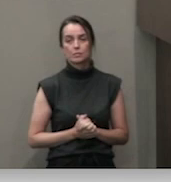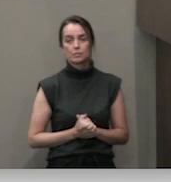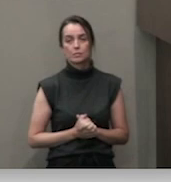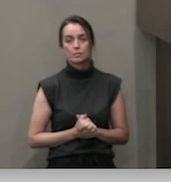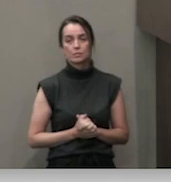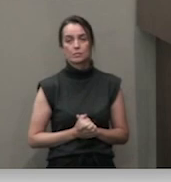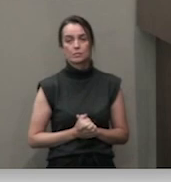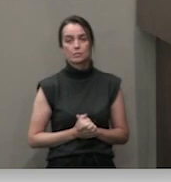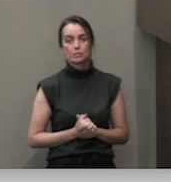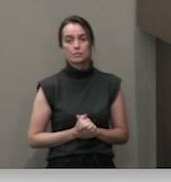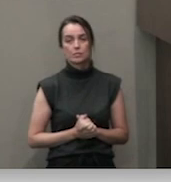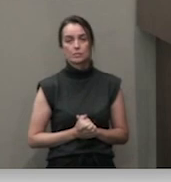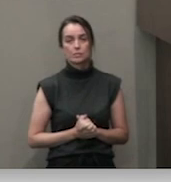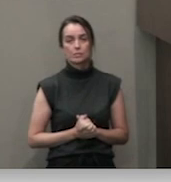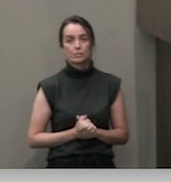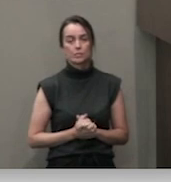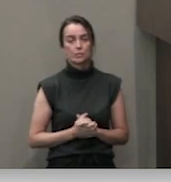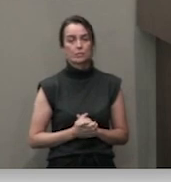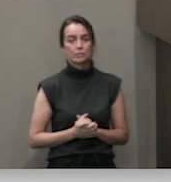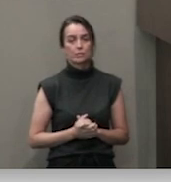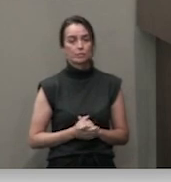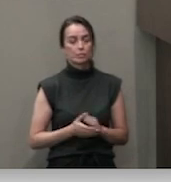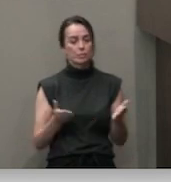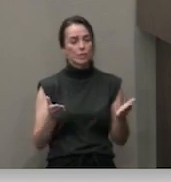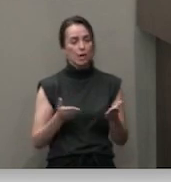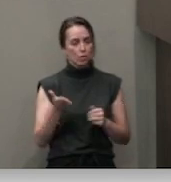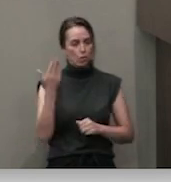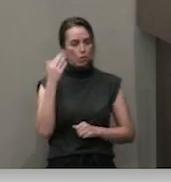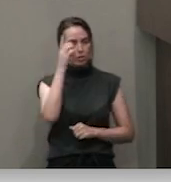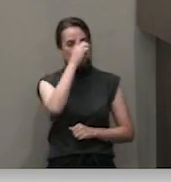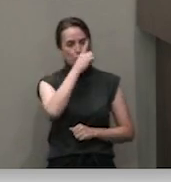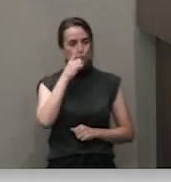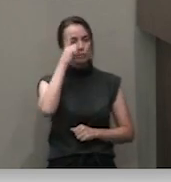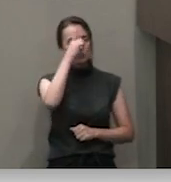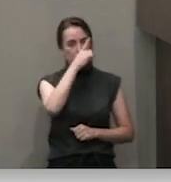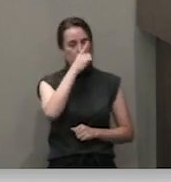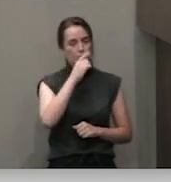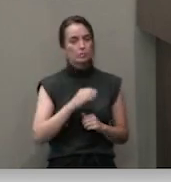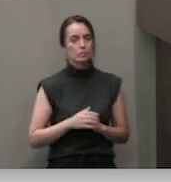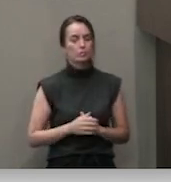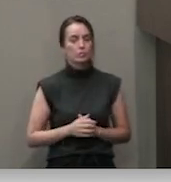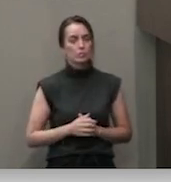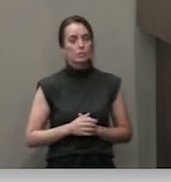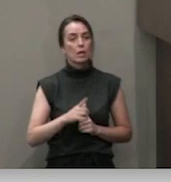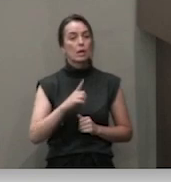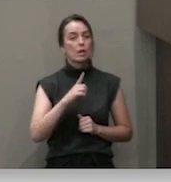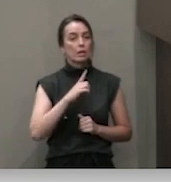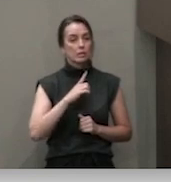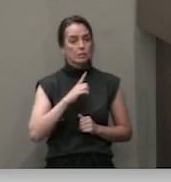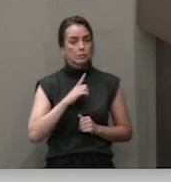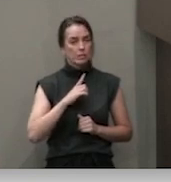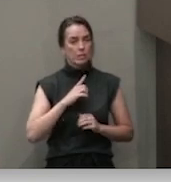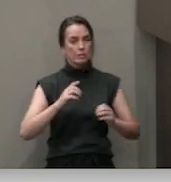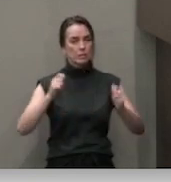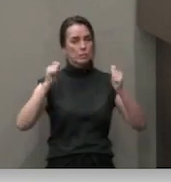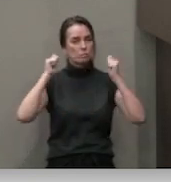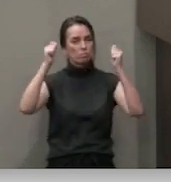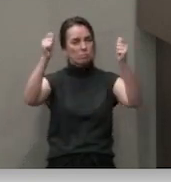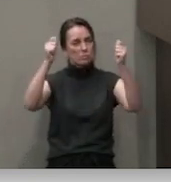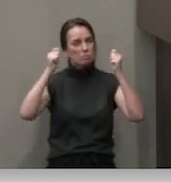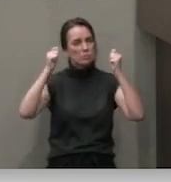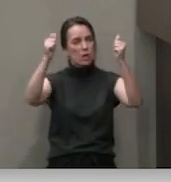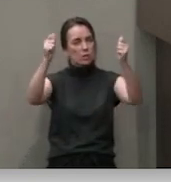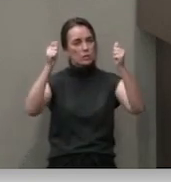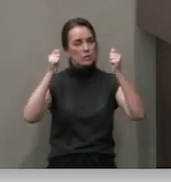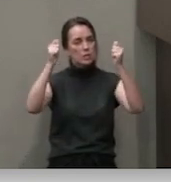plenário nesse domingo houve um protesto das famílias